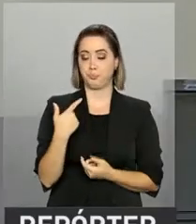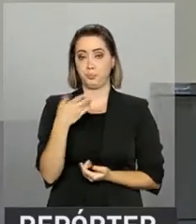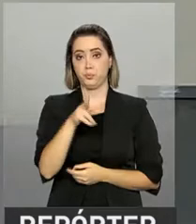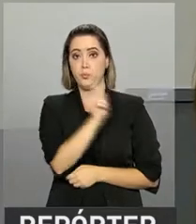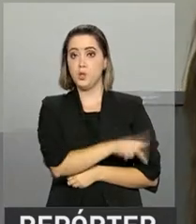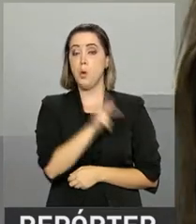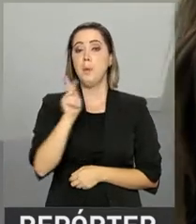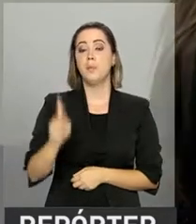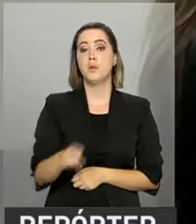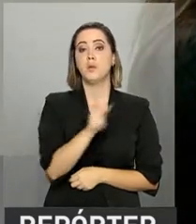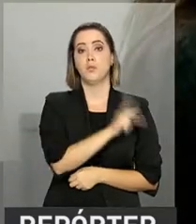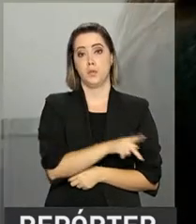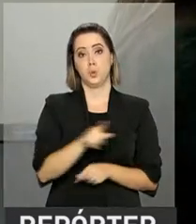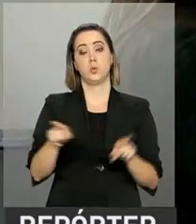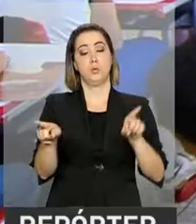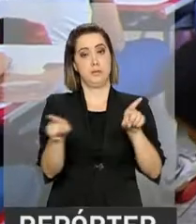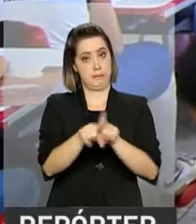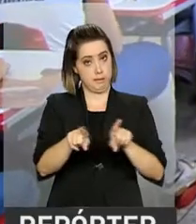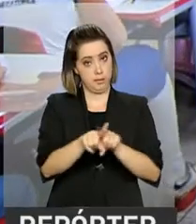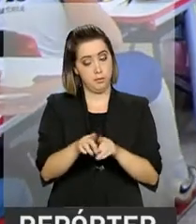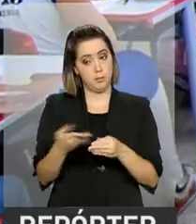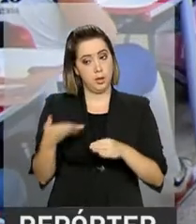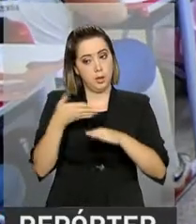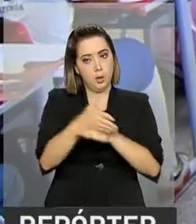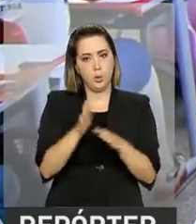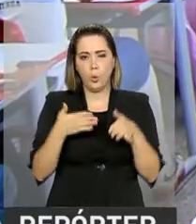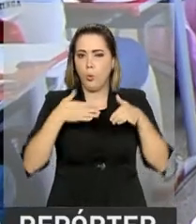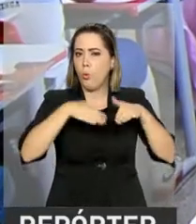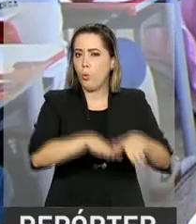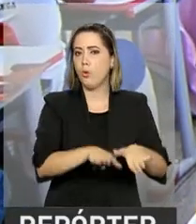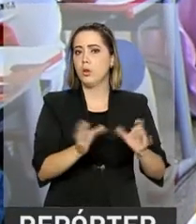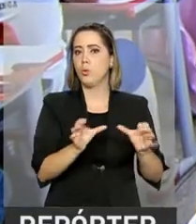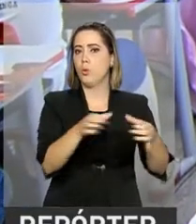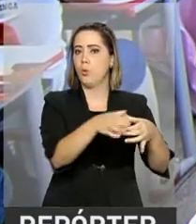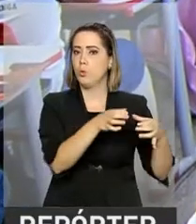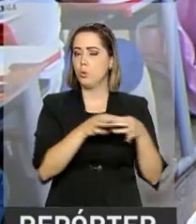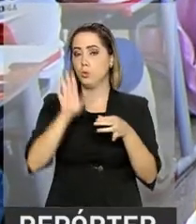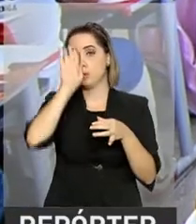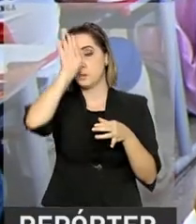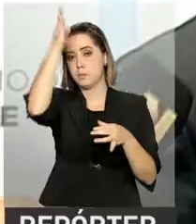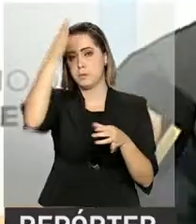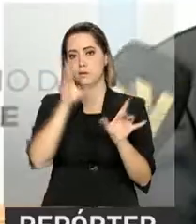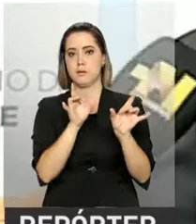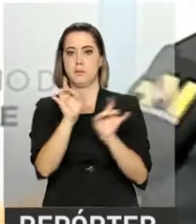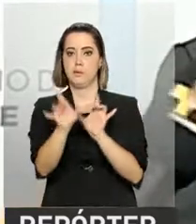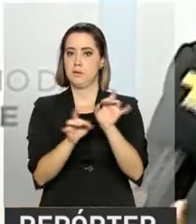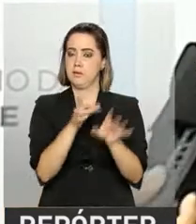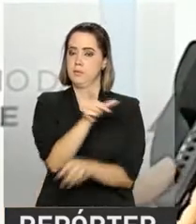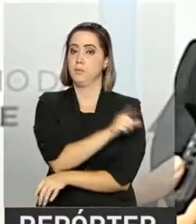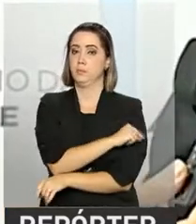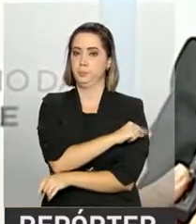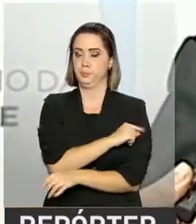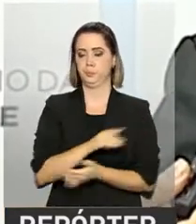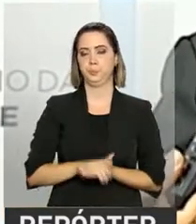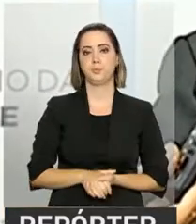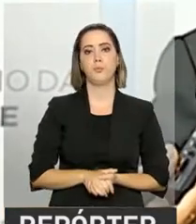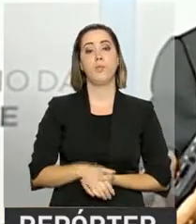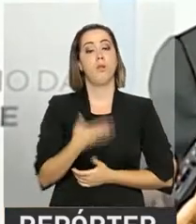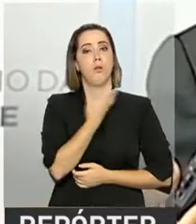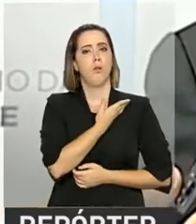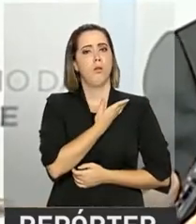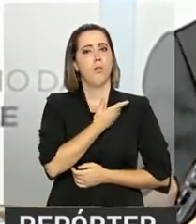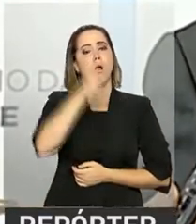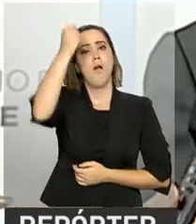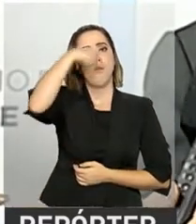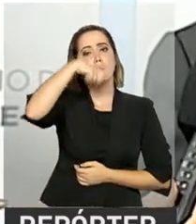rede pública e particular de ensino estão incluídos entre os grupos prioritários. A vacina contra a gripe estará